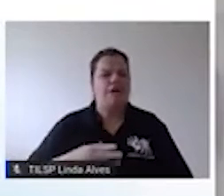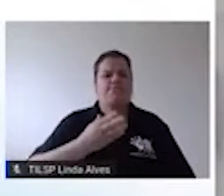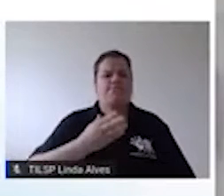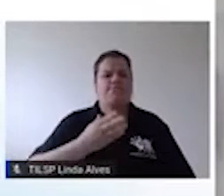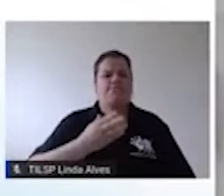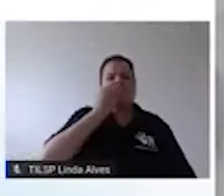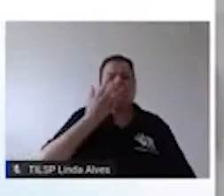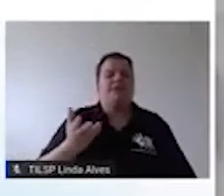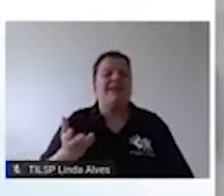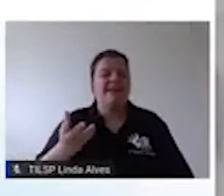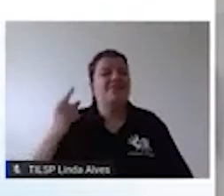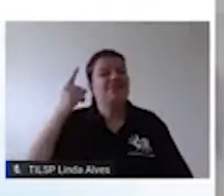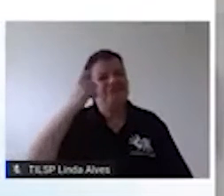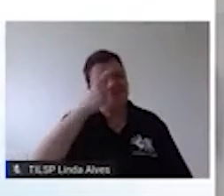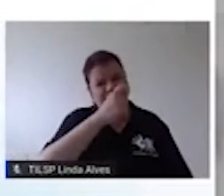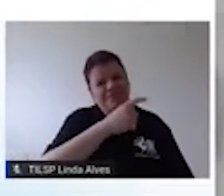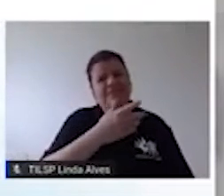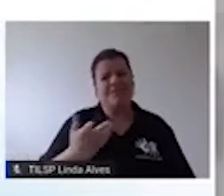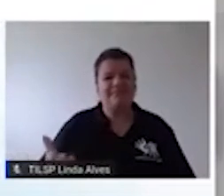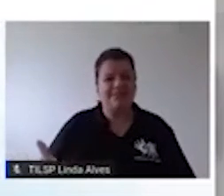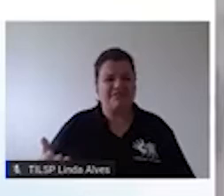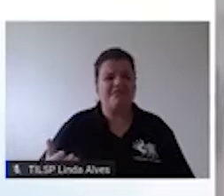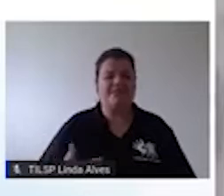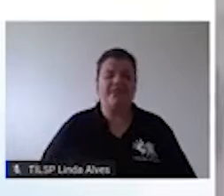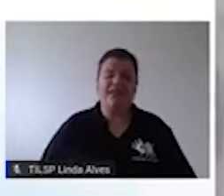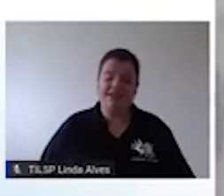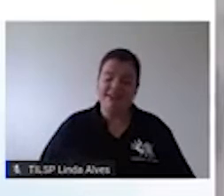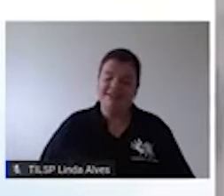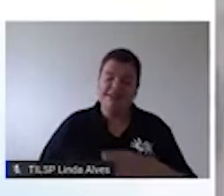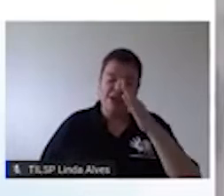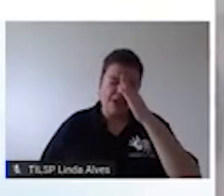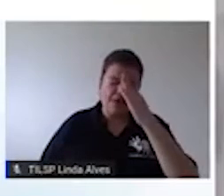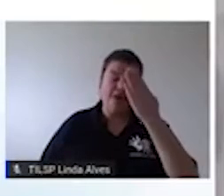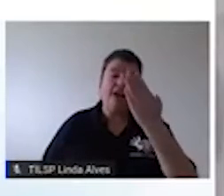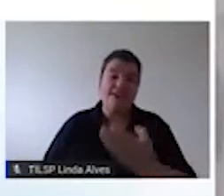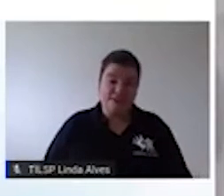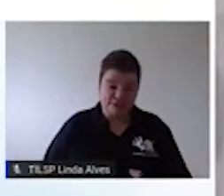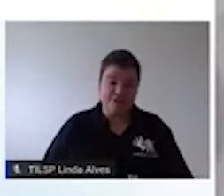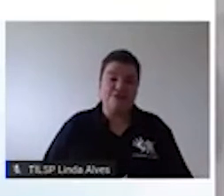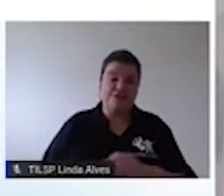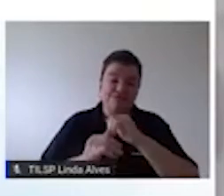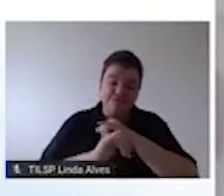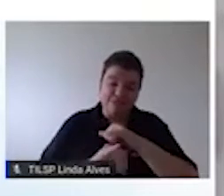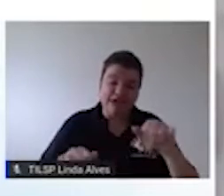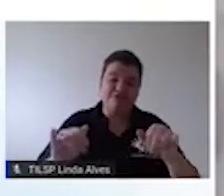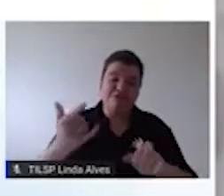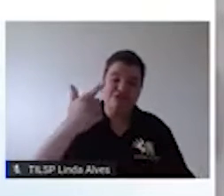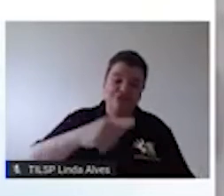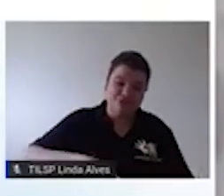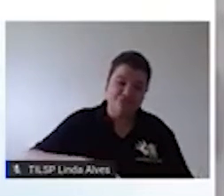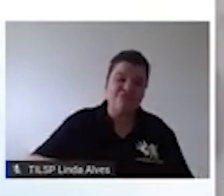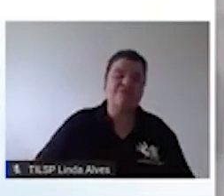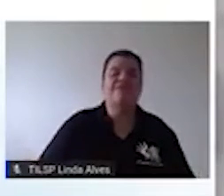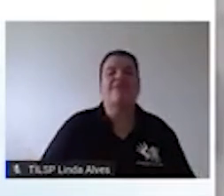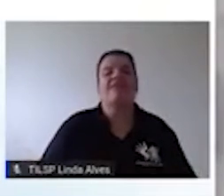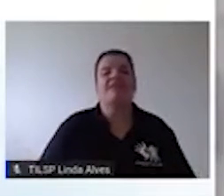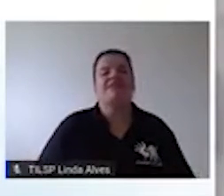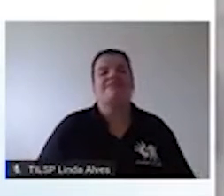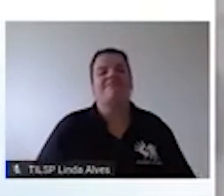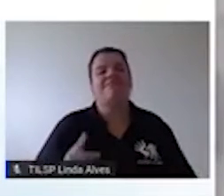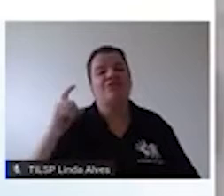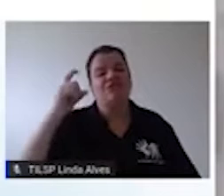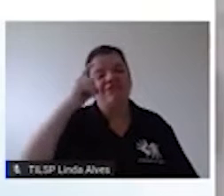muito, muito difícil. Né? Eu acredito, já disse, repito, eu acho muito ruim, não é, que